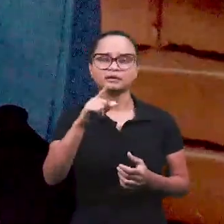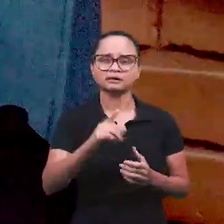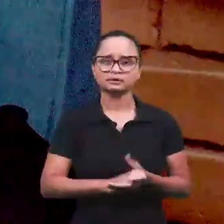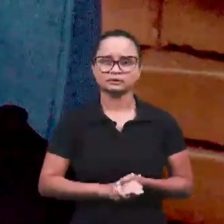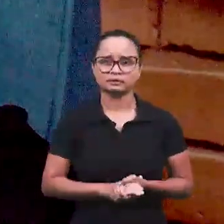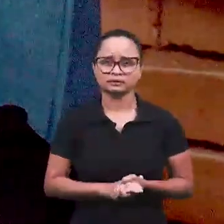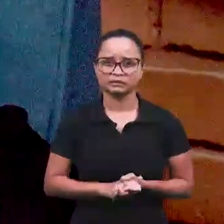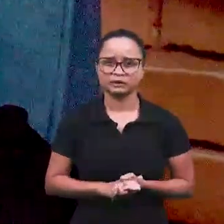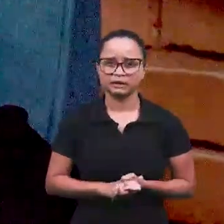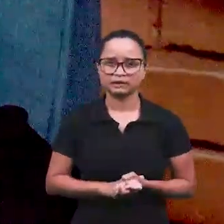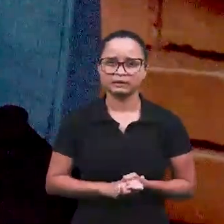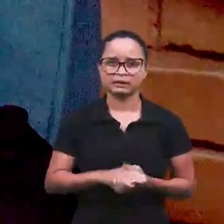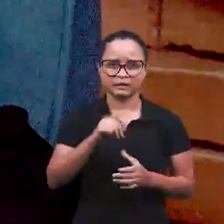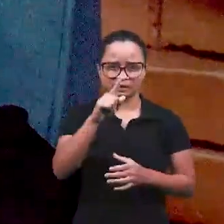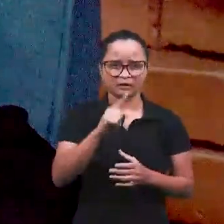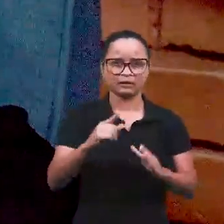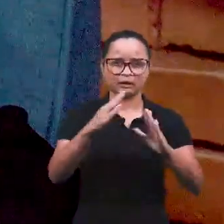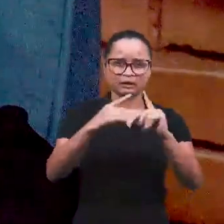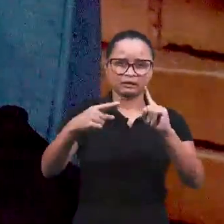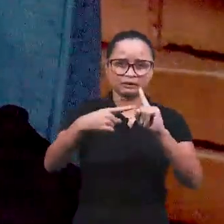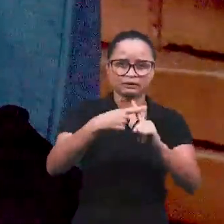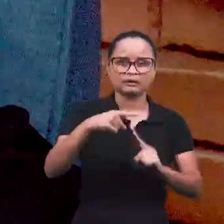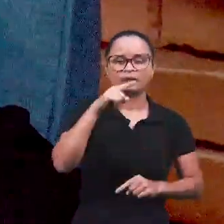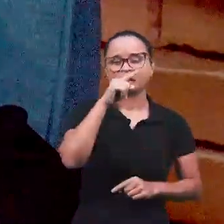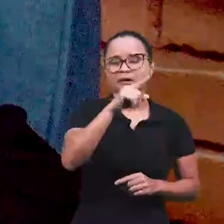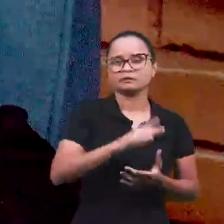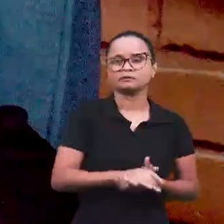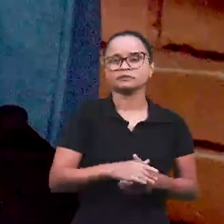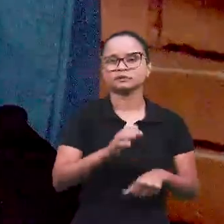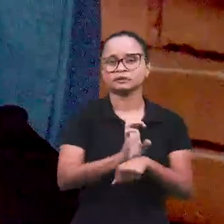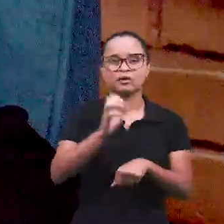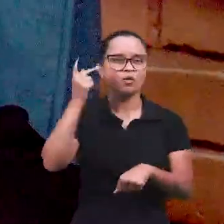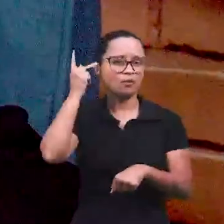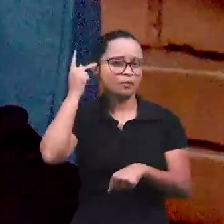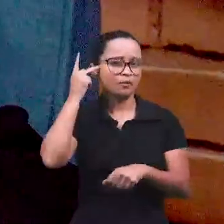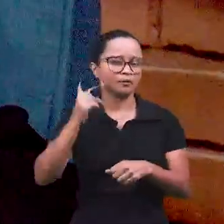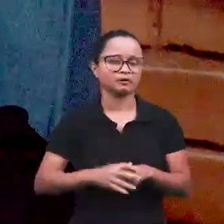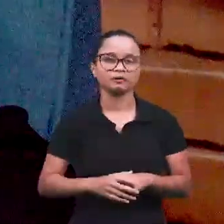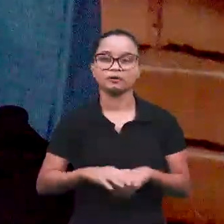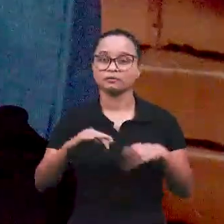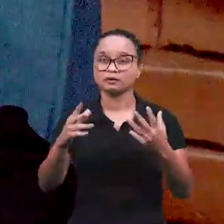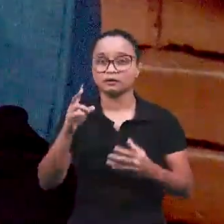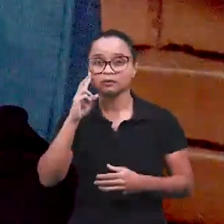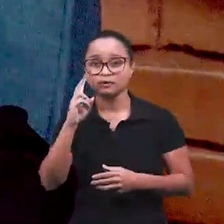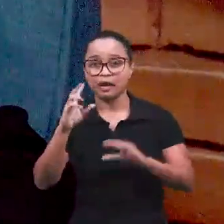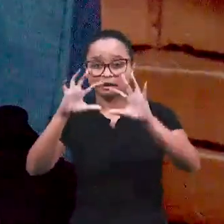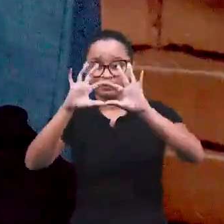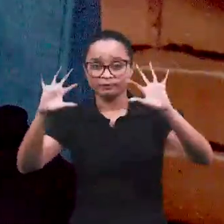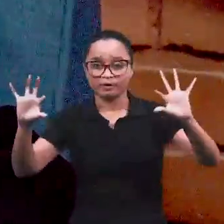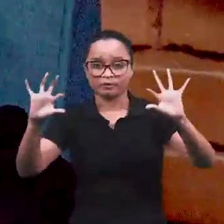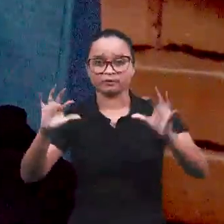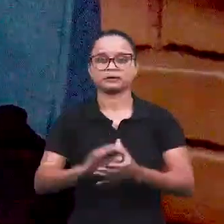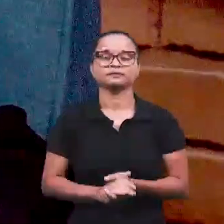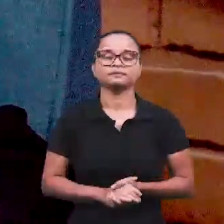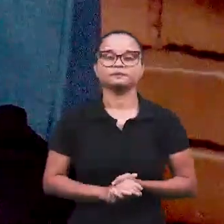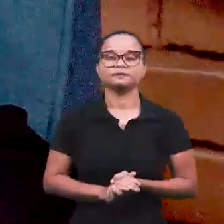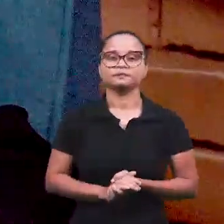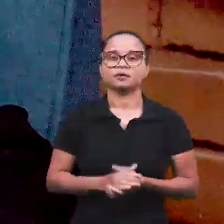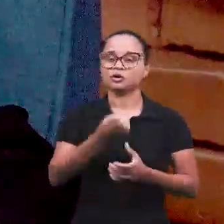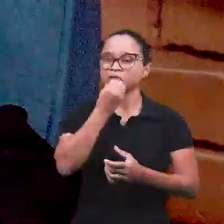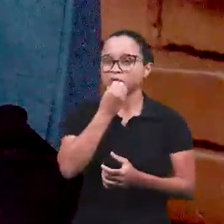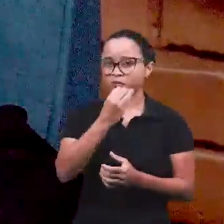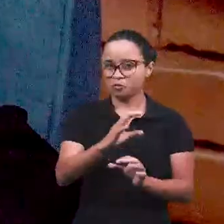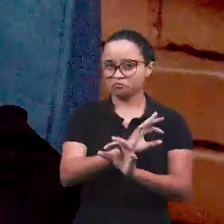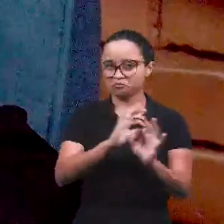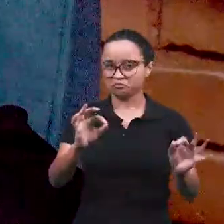pertence à igreja lá em 3ª divisão. E por isso nós vamos ler agora esta